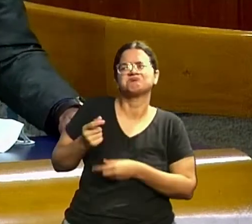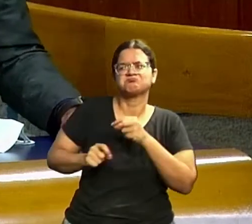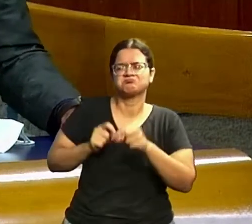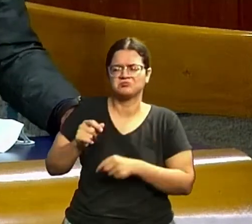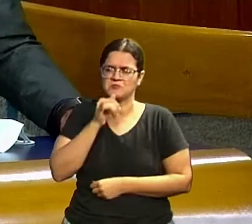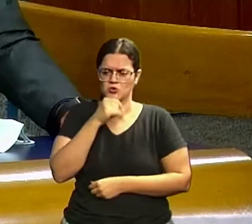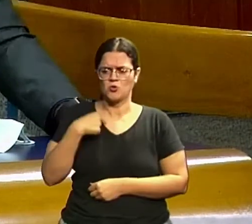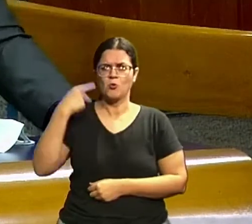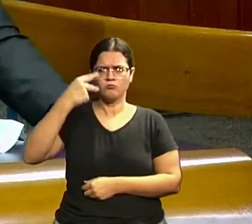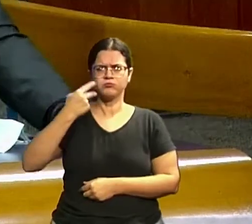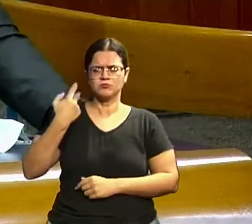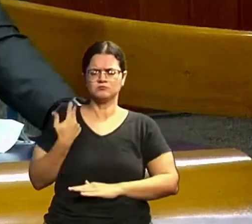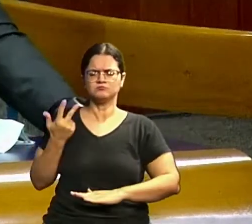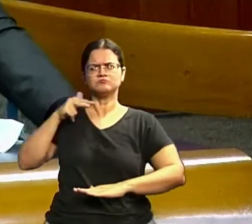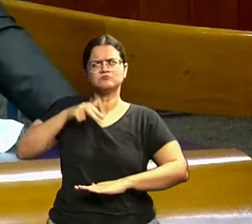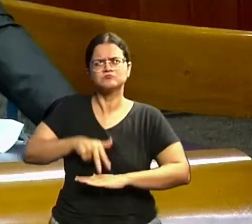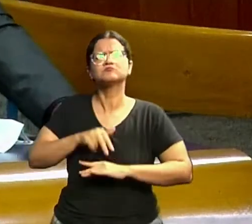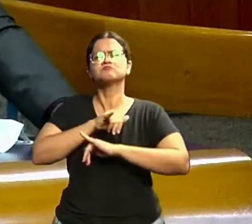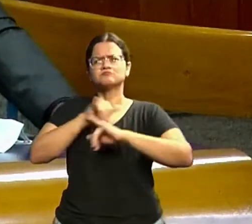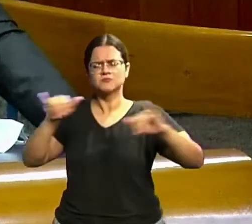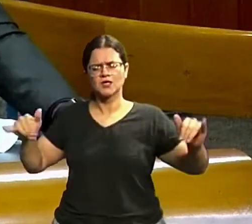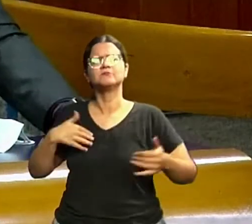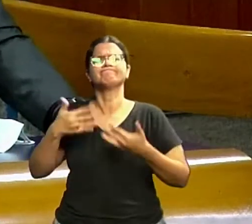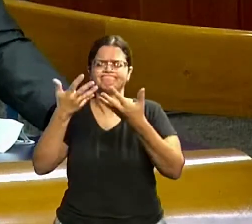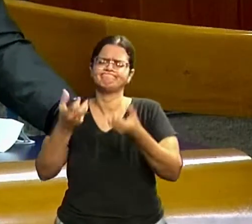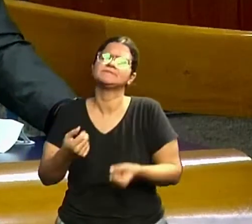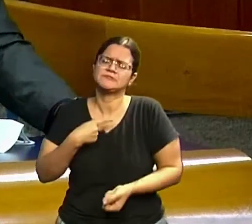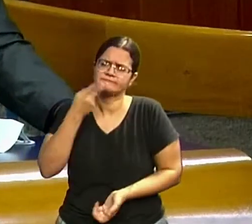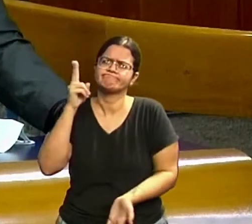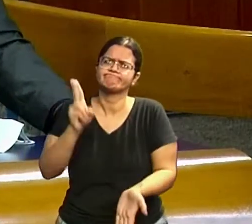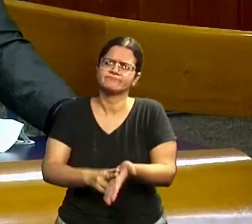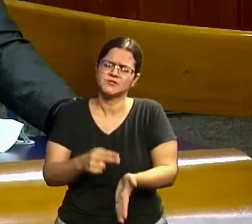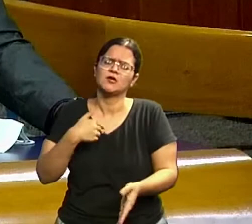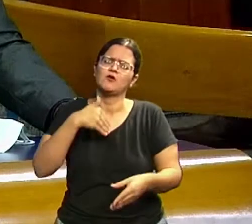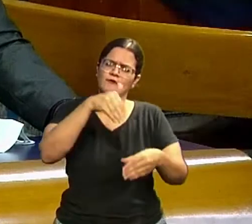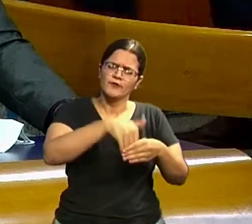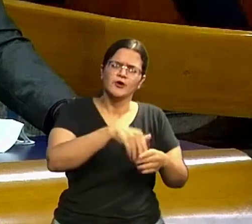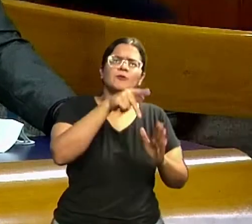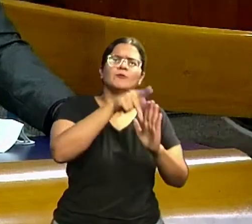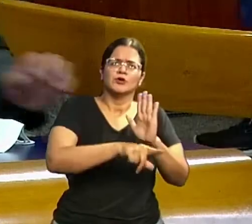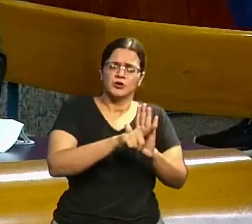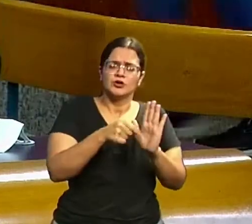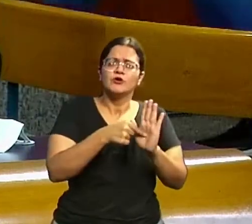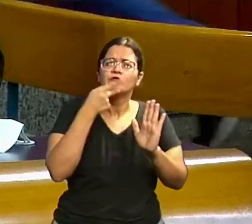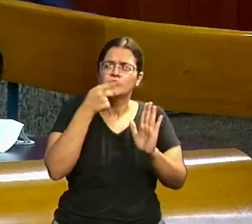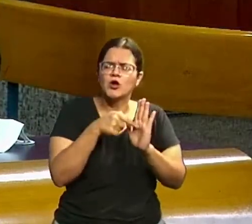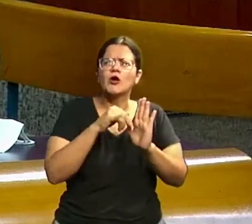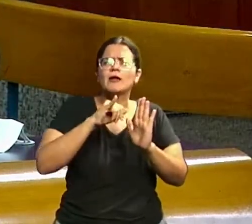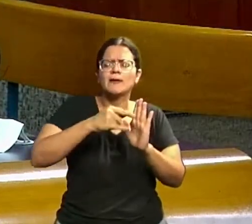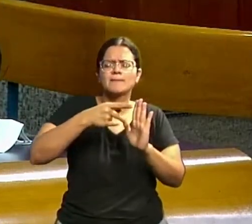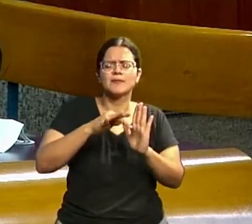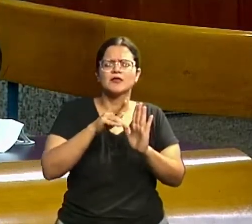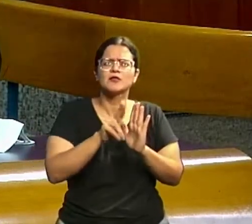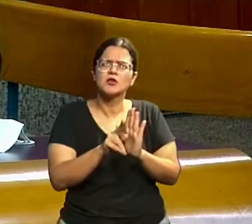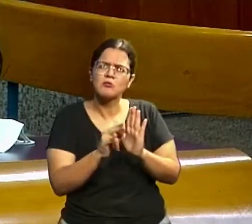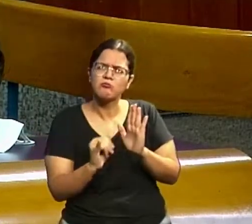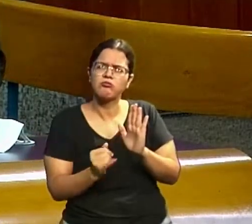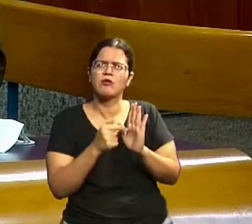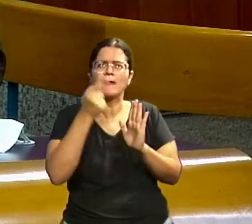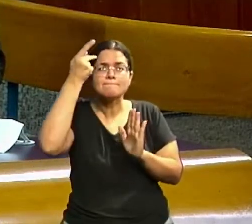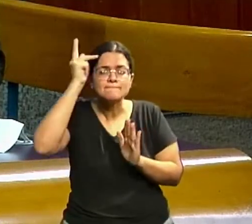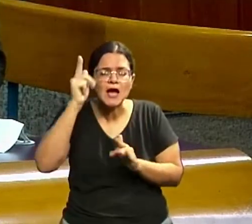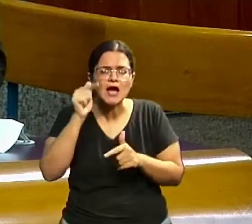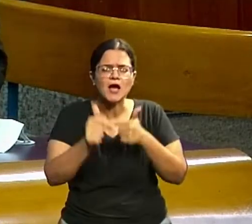Eu vim aqui nessa tribuna e assumi que votei num projeto de lei que diz o valor do IPTU